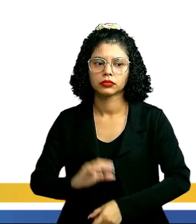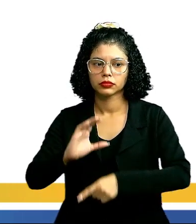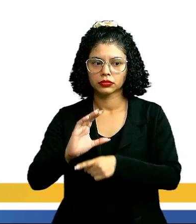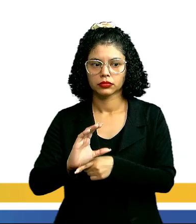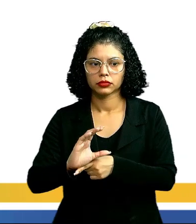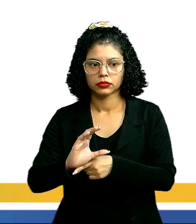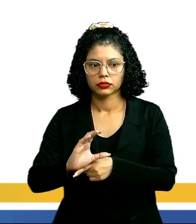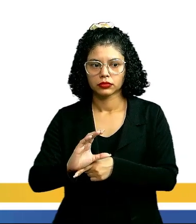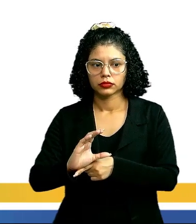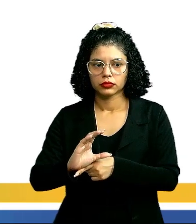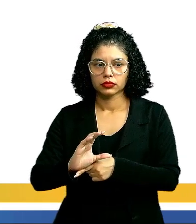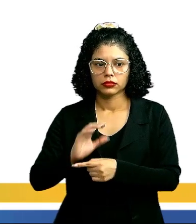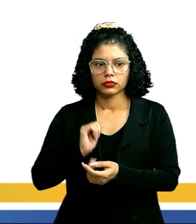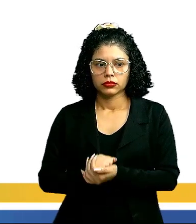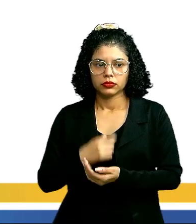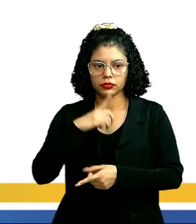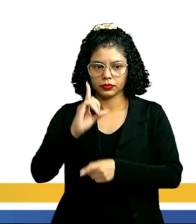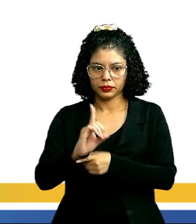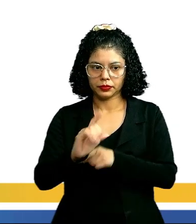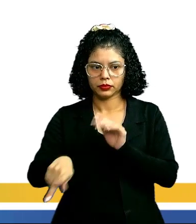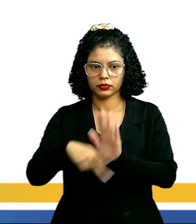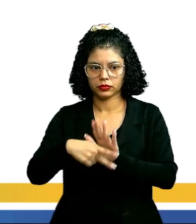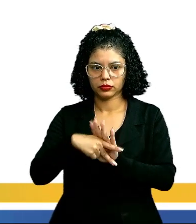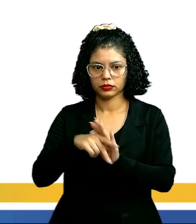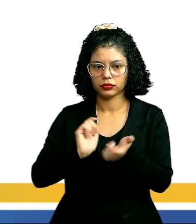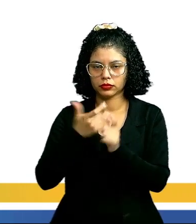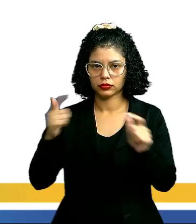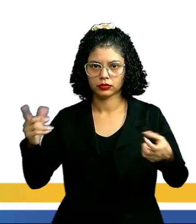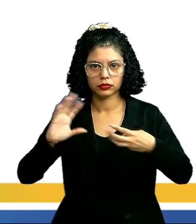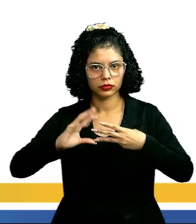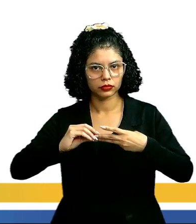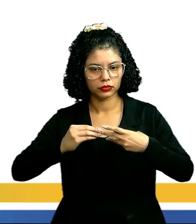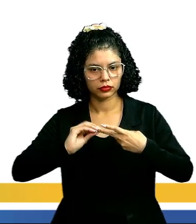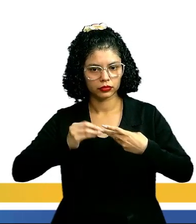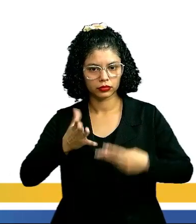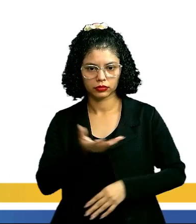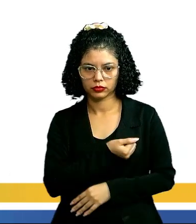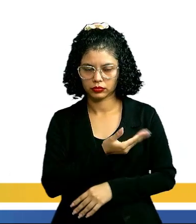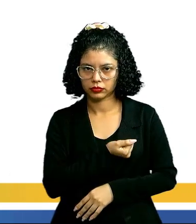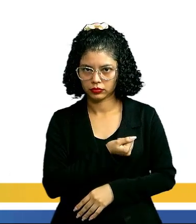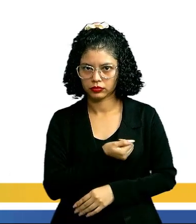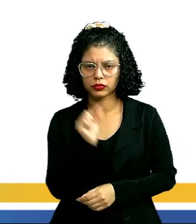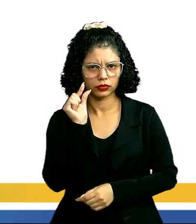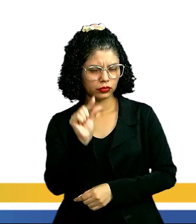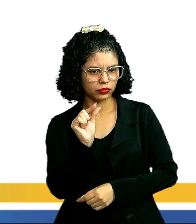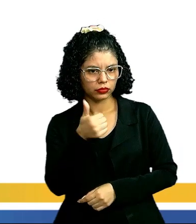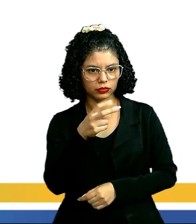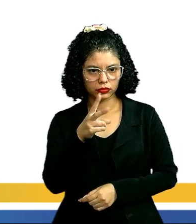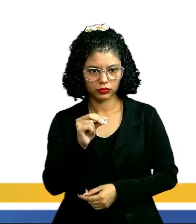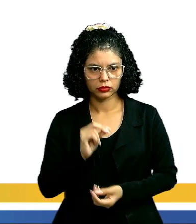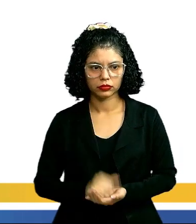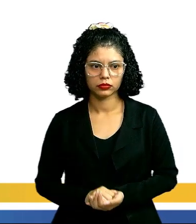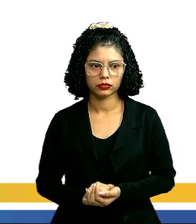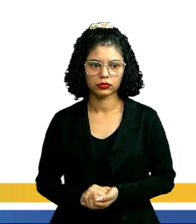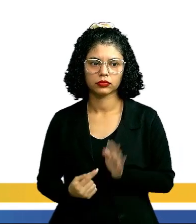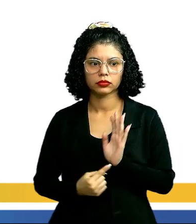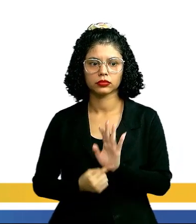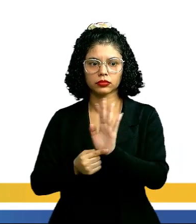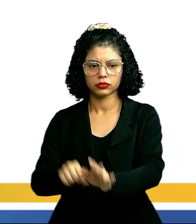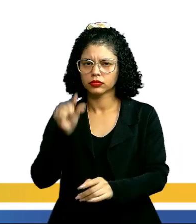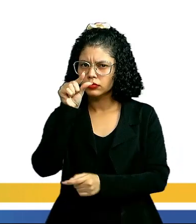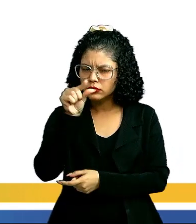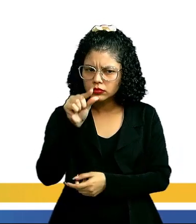a fase embrionária com o maior número de células, não. Poucas células, só 150.